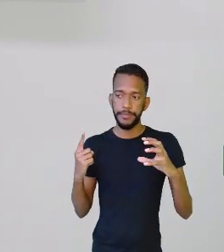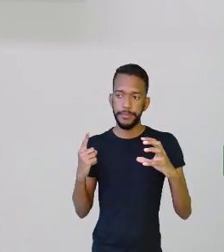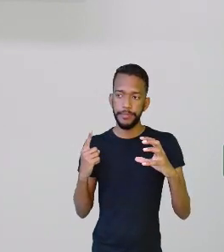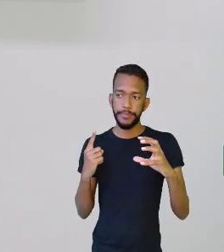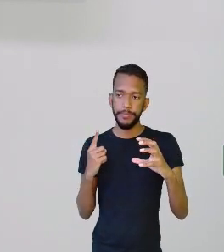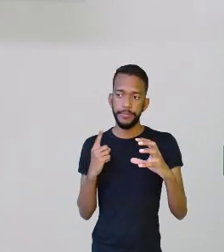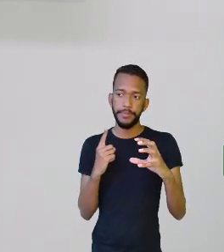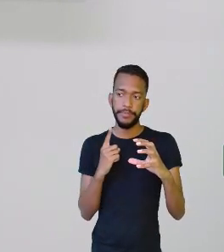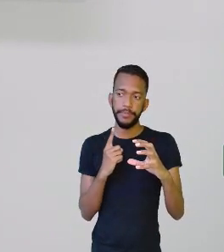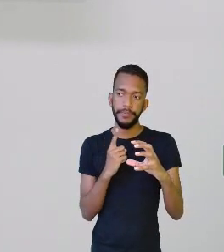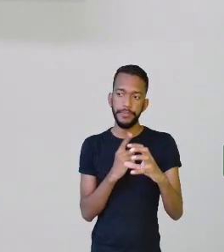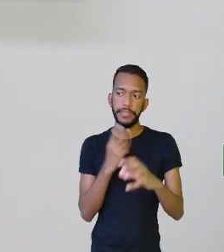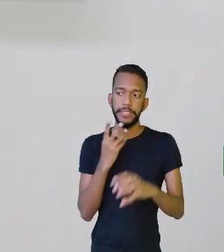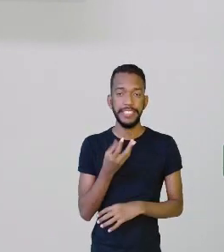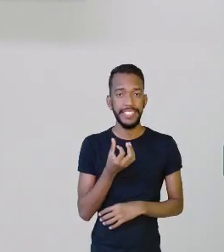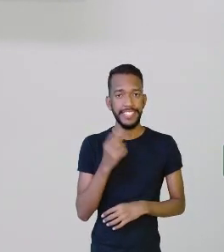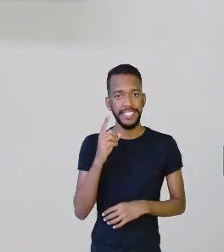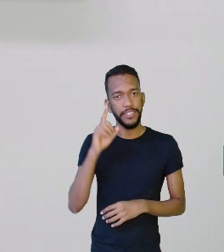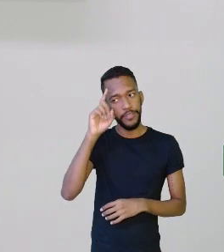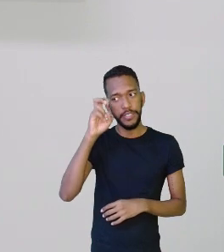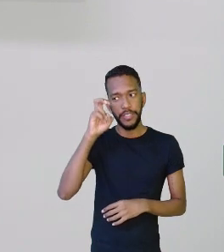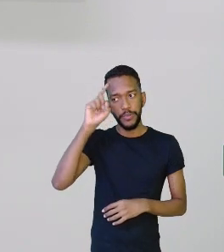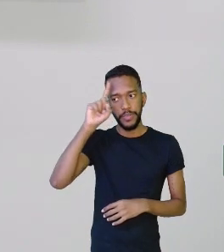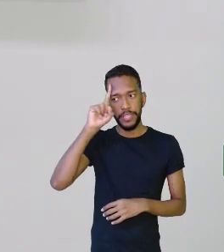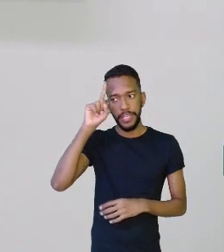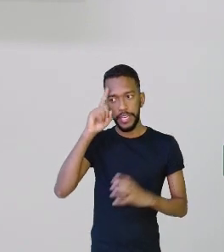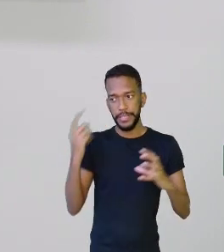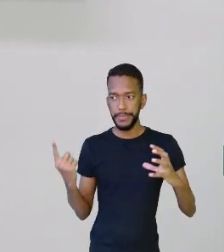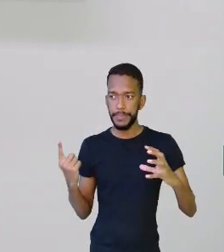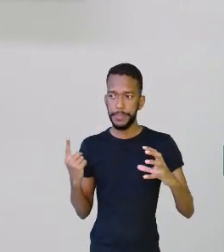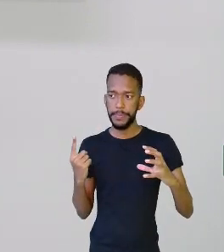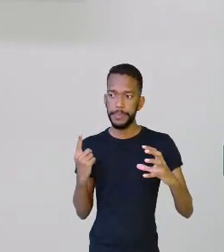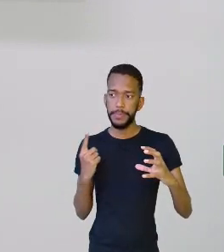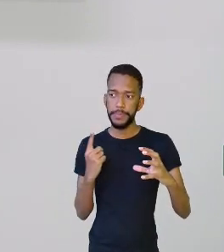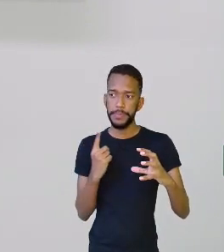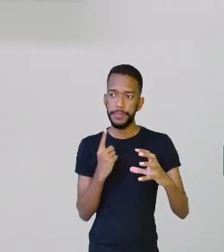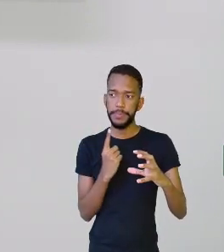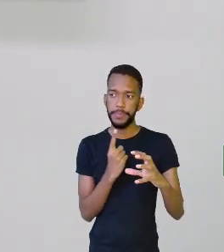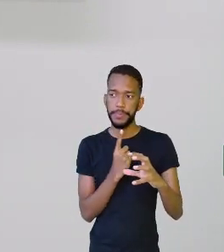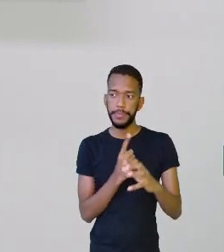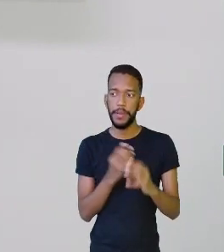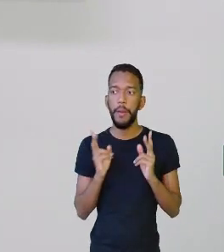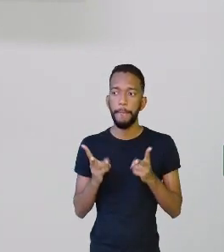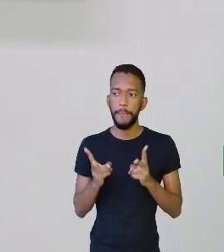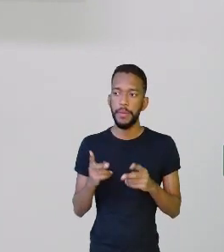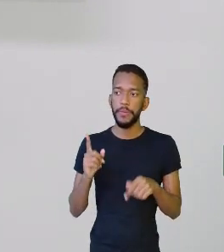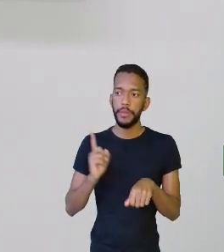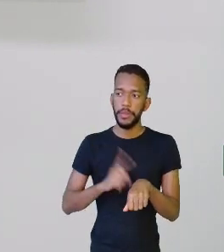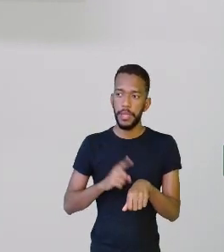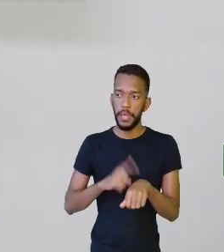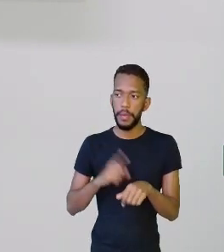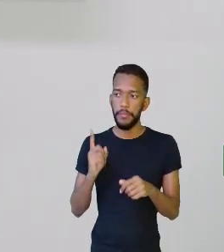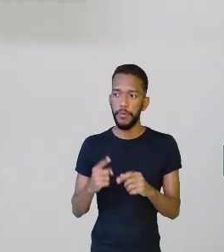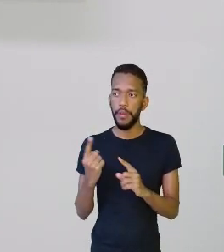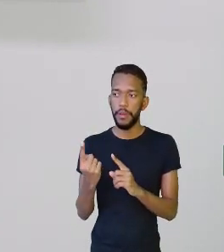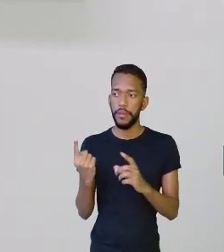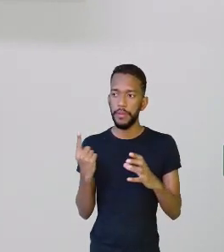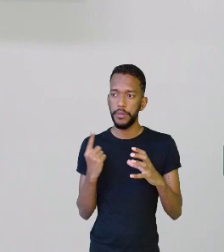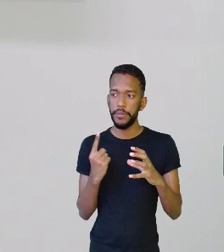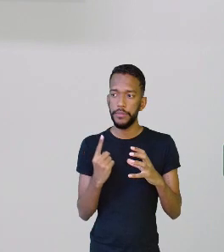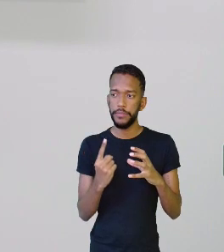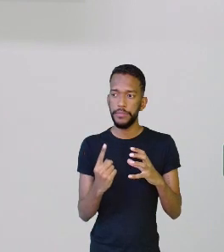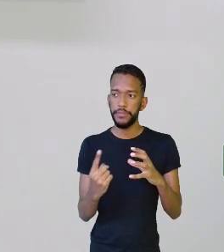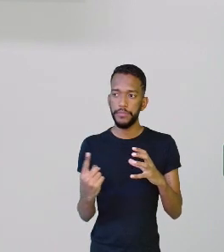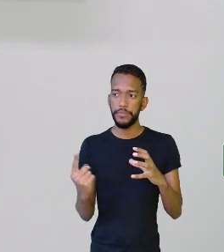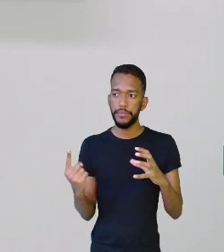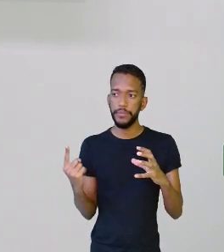365 dias, que é o movimento de translação, e ao mesmo tempo, um movimento de 24 horas, cerca